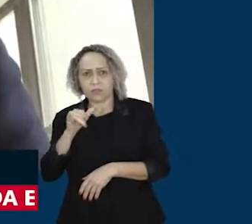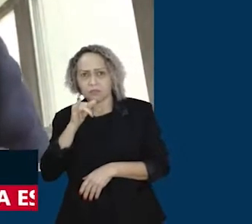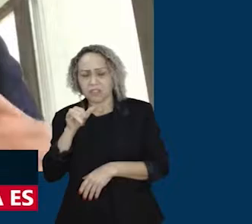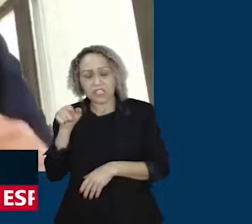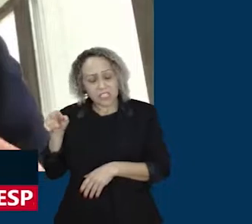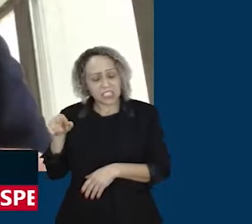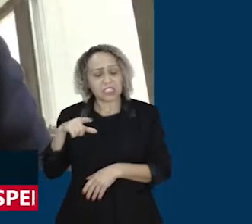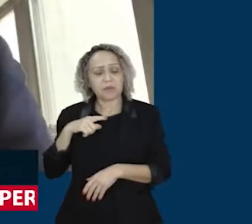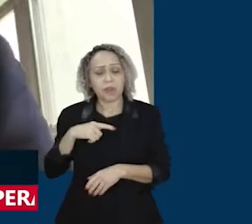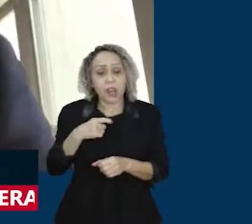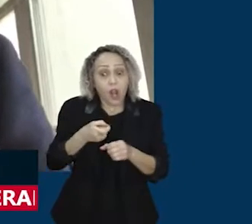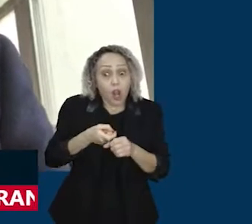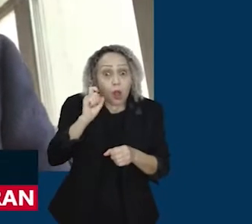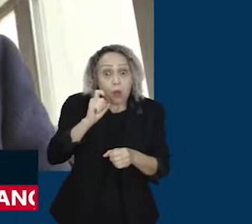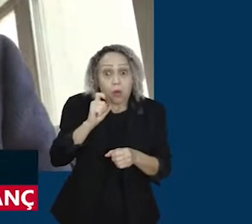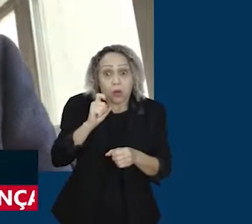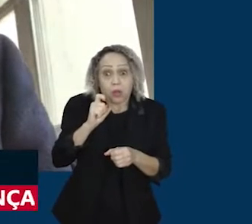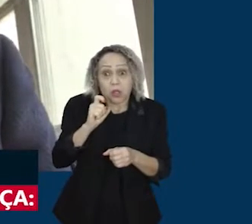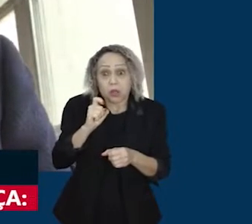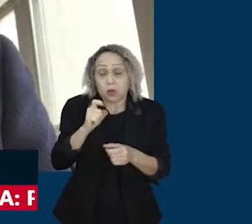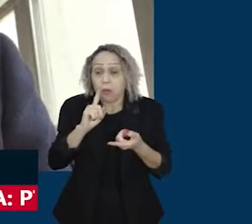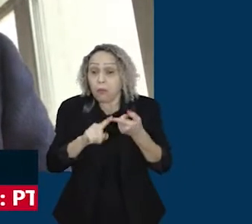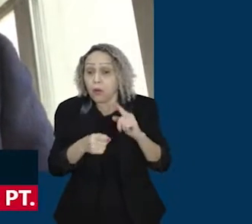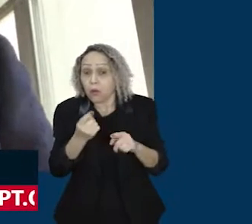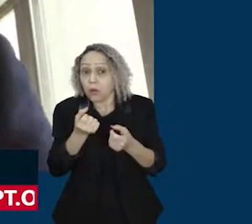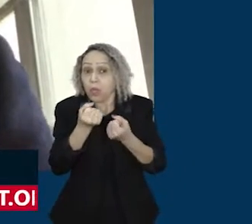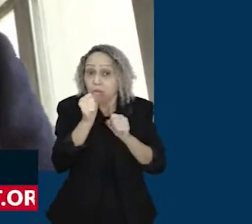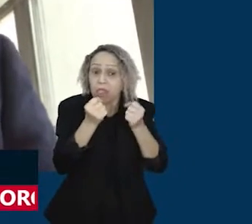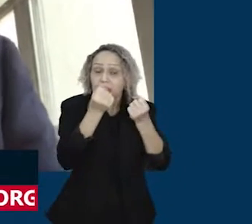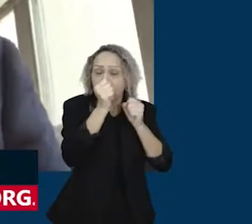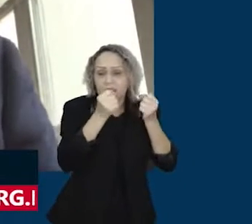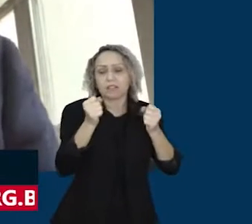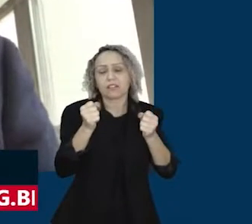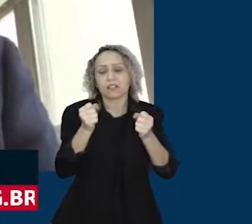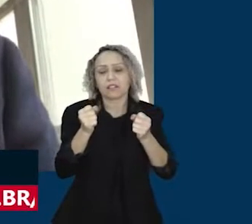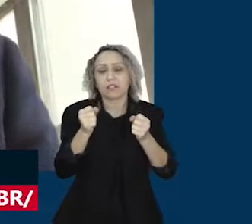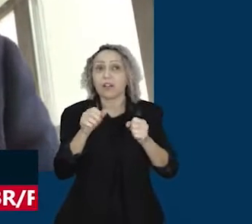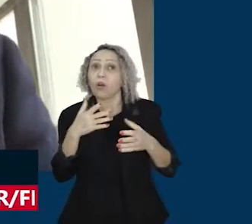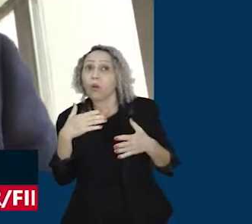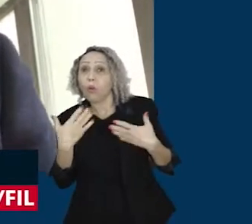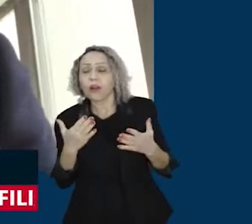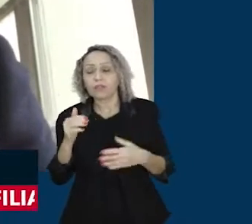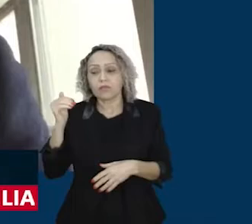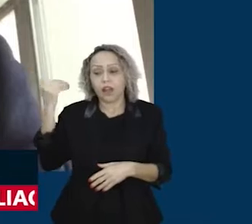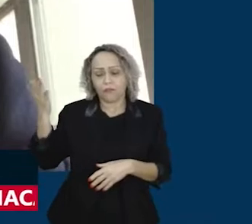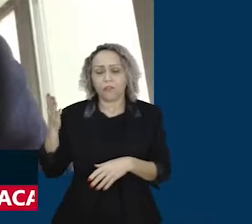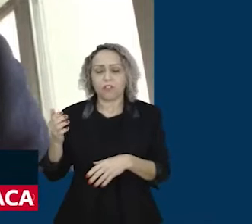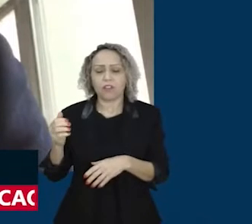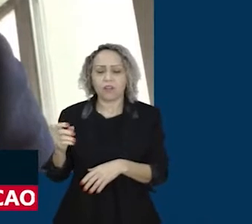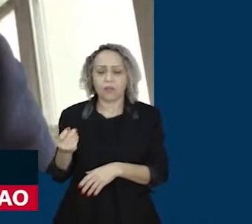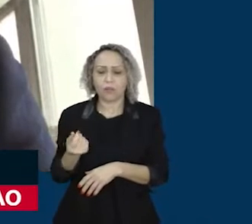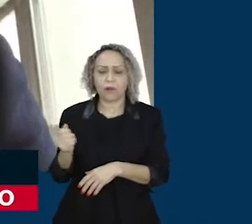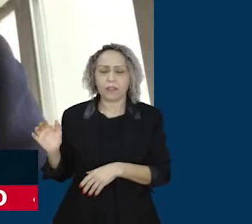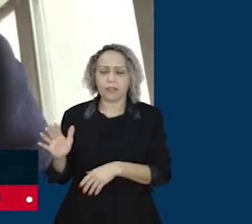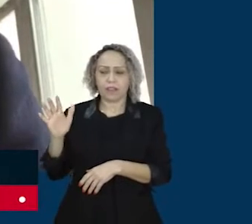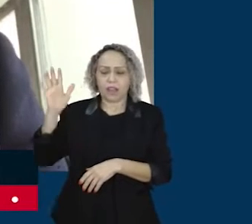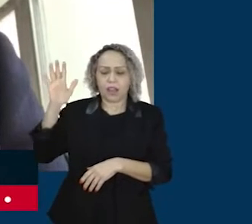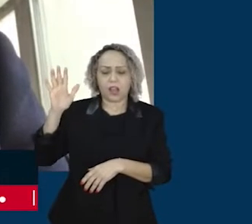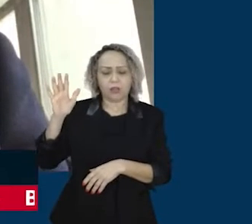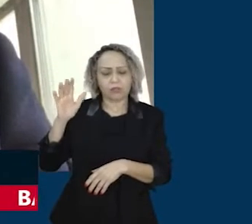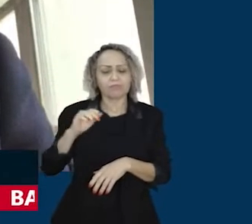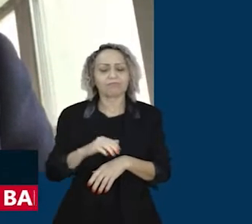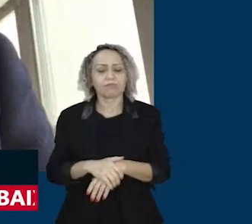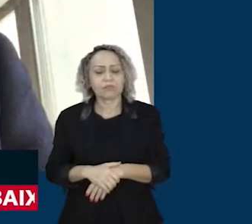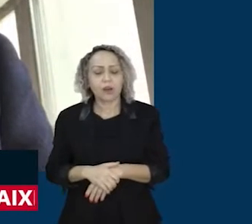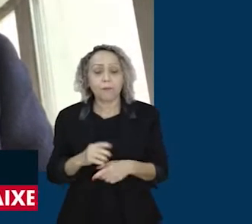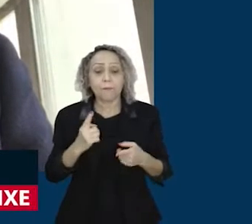participações governamentais, impostos sobre a atividade de petróleo, durante períodos de alta, porque tudo isso é fixado com base no preço